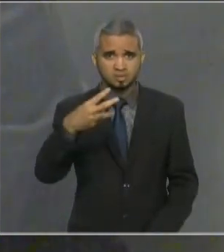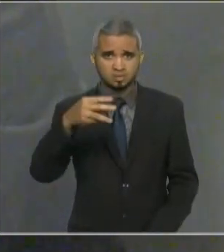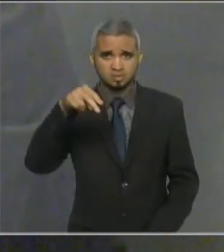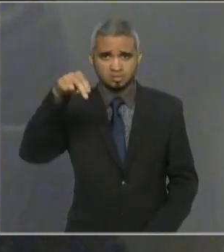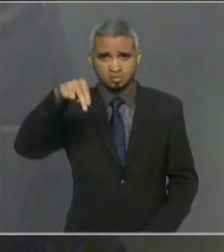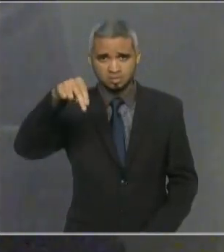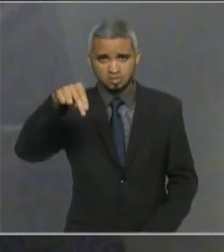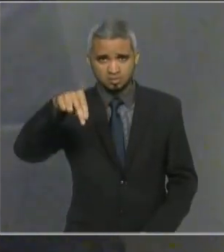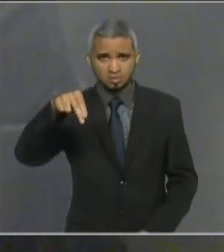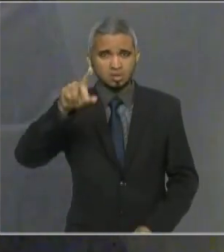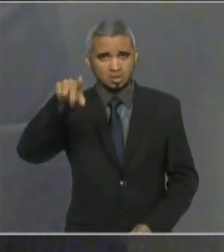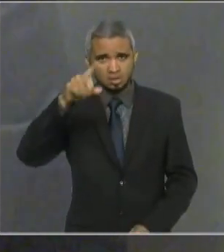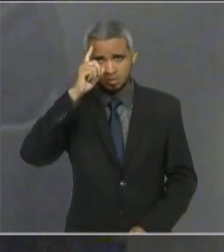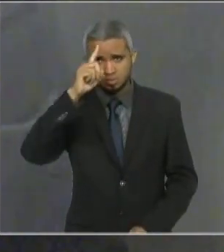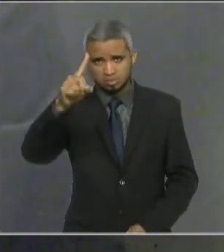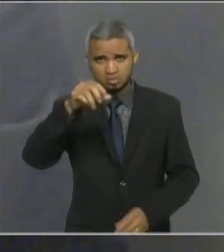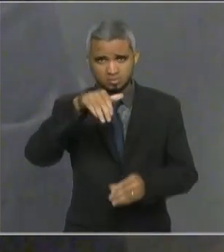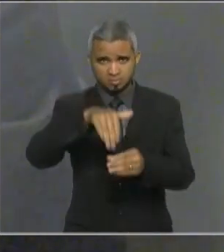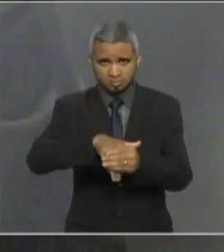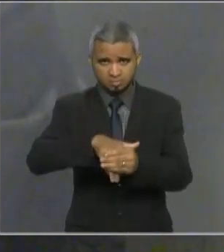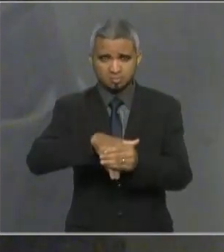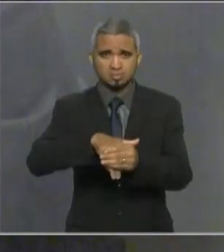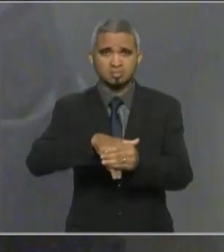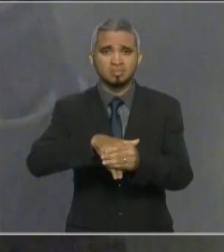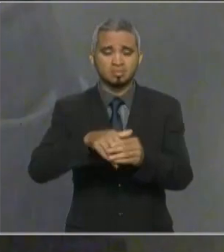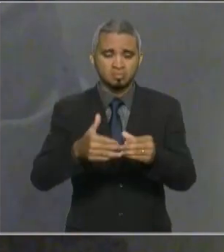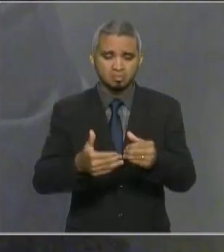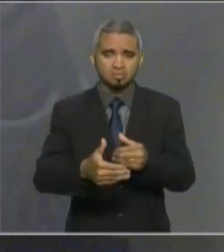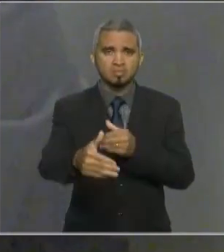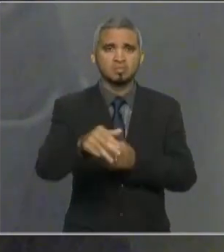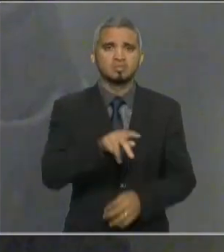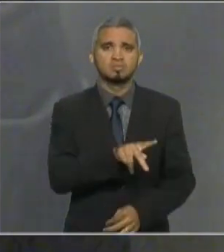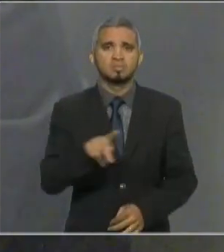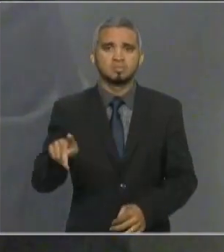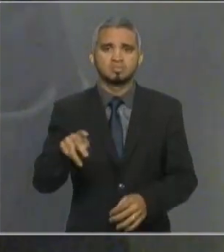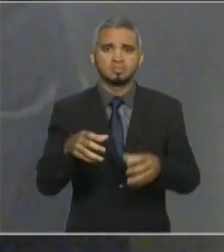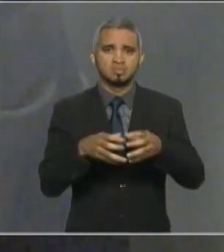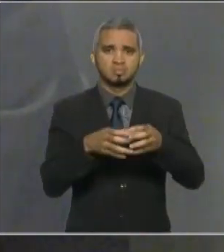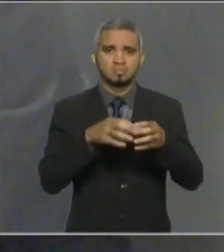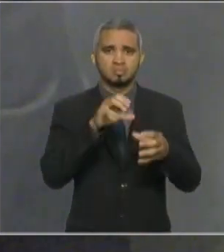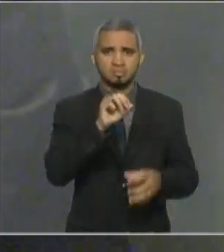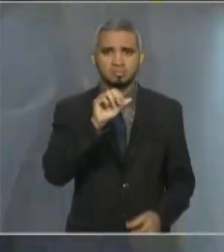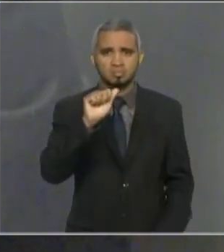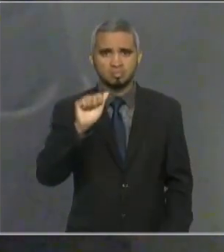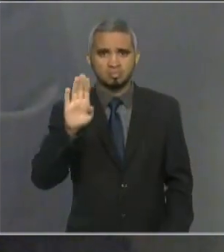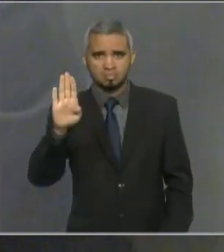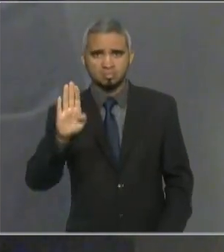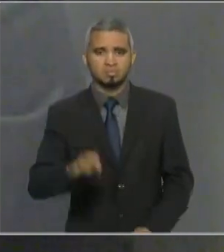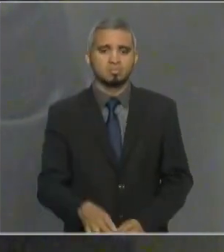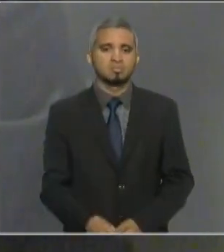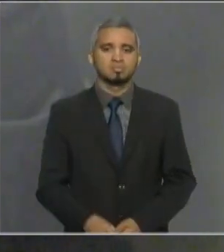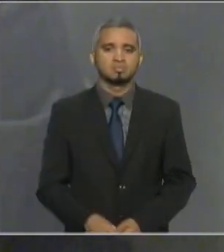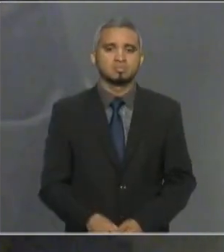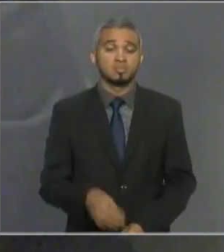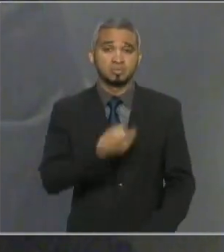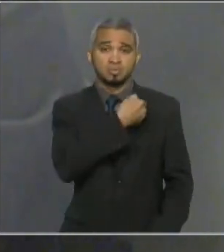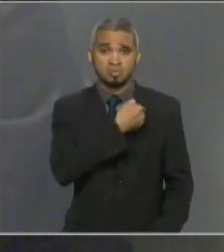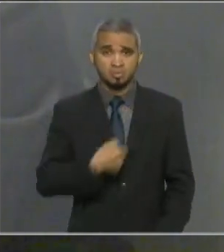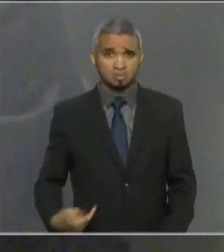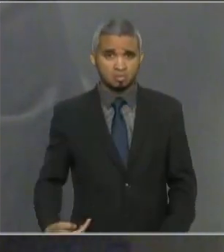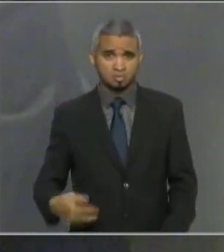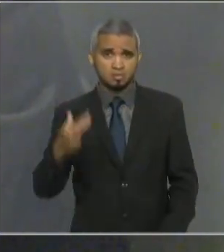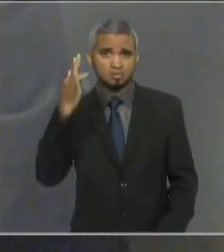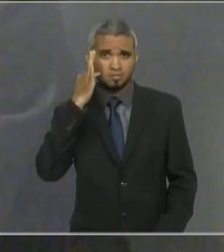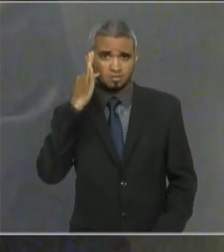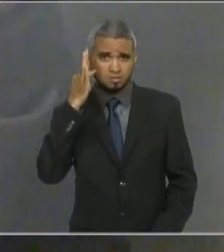data da eleição do próximo presidente da OAB. Tem sido muito forte a campanha do governador Flávio Dino, usando